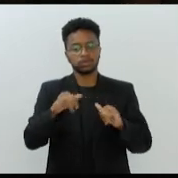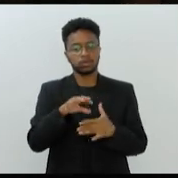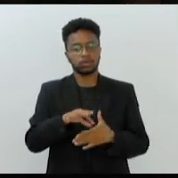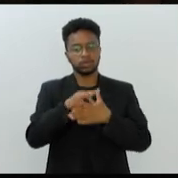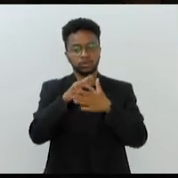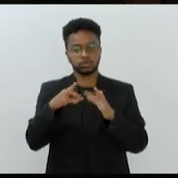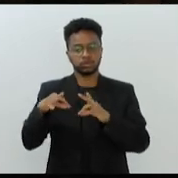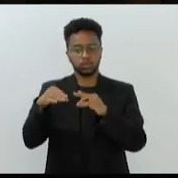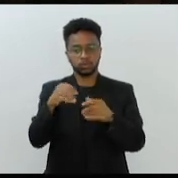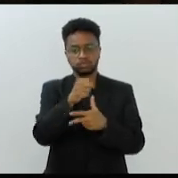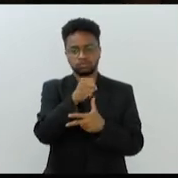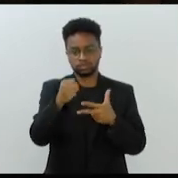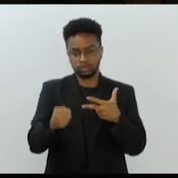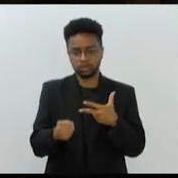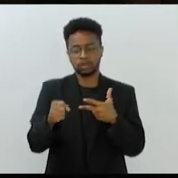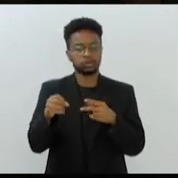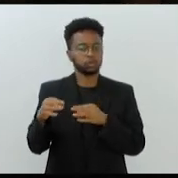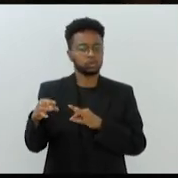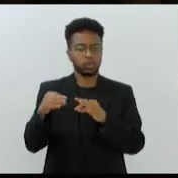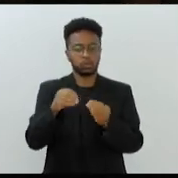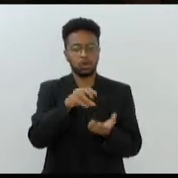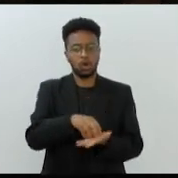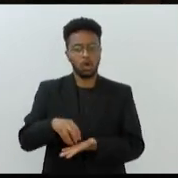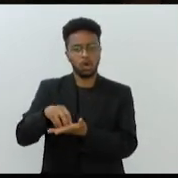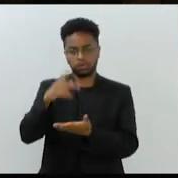órgãos autônomos, todos: